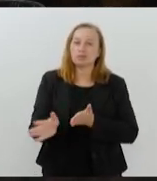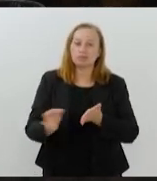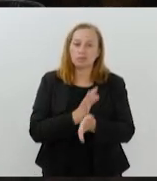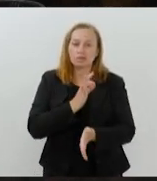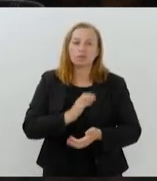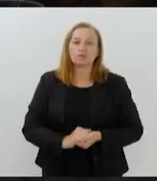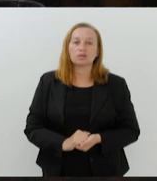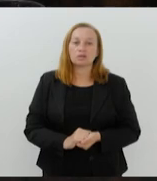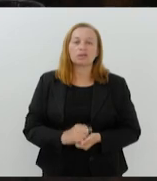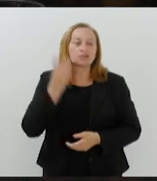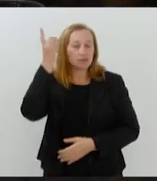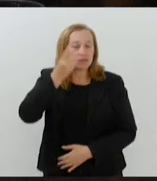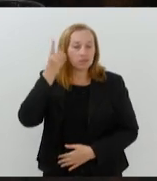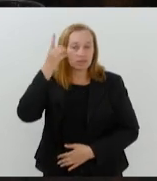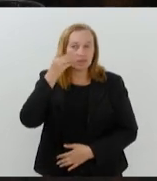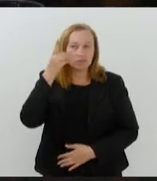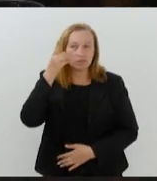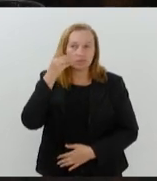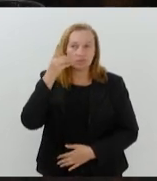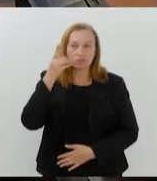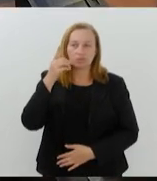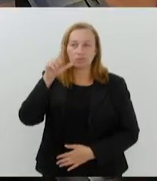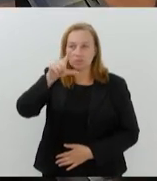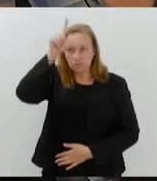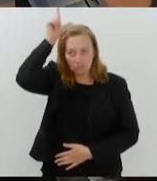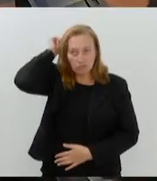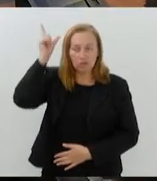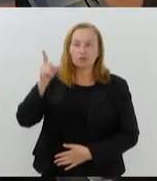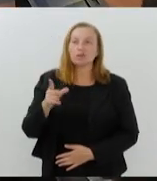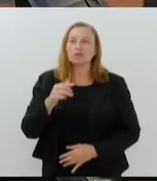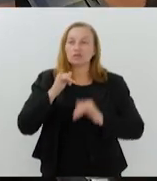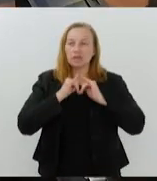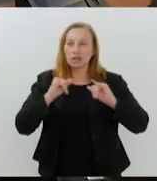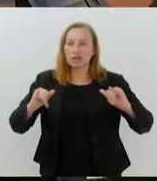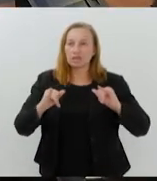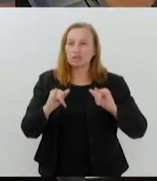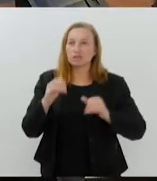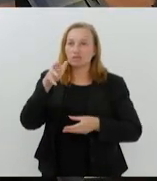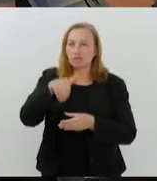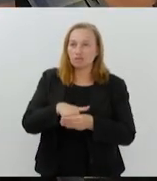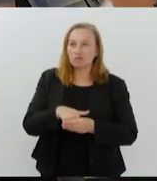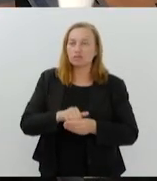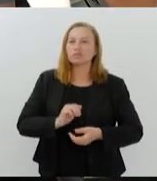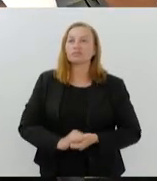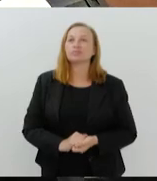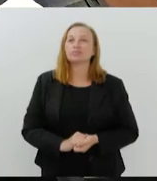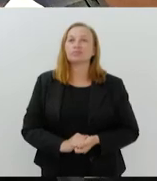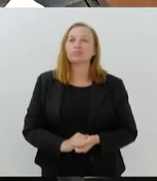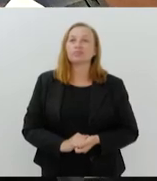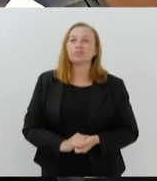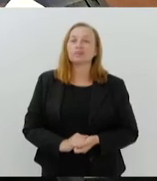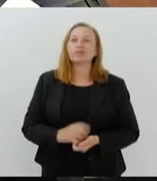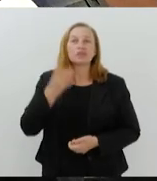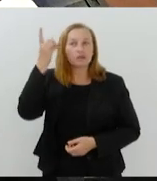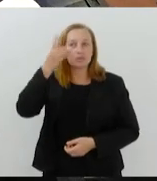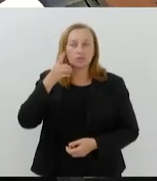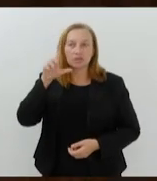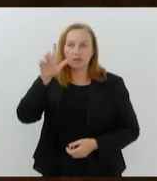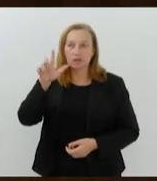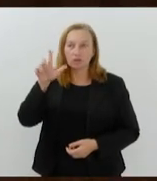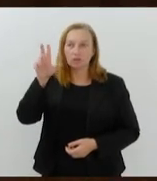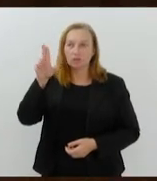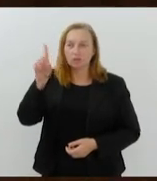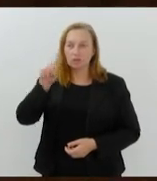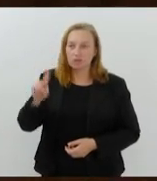autógrafo. Deputado Luiz Paulo. Declaração de voto, senhora. Para a declaração de voto. Deputado Luiz Cláudio